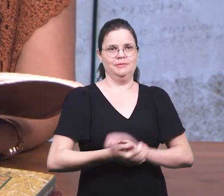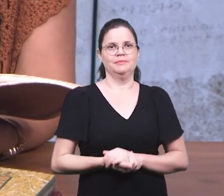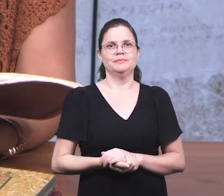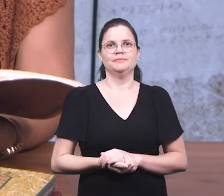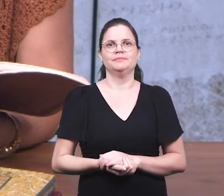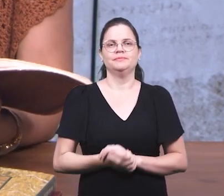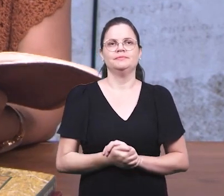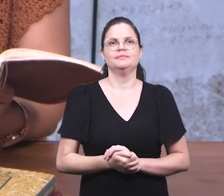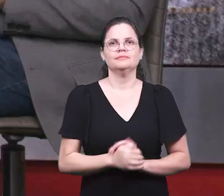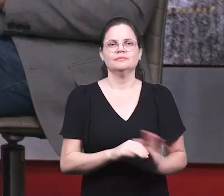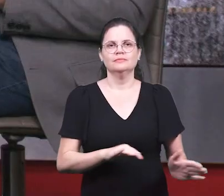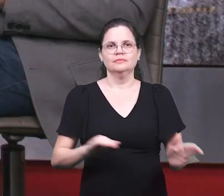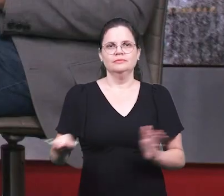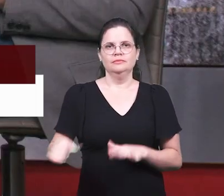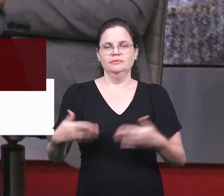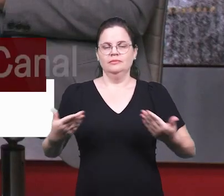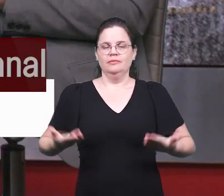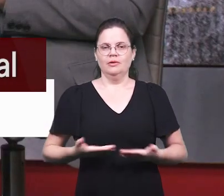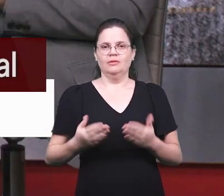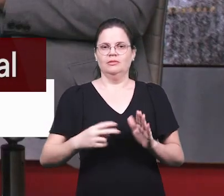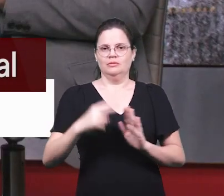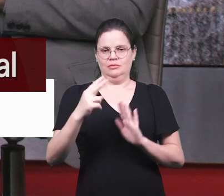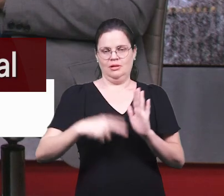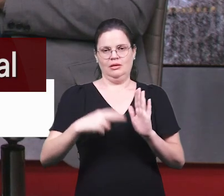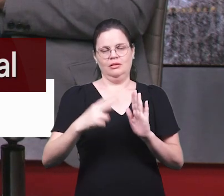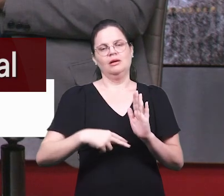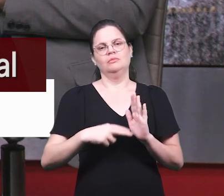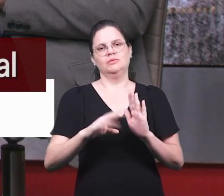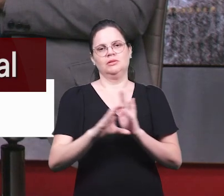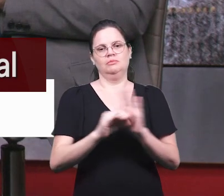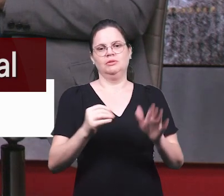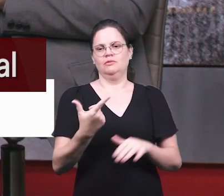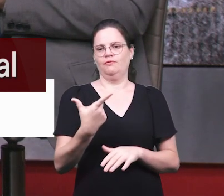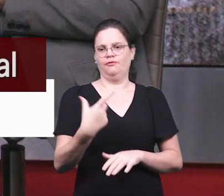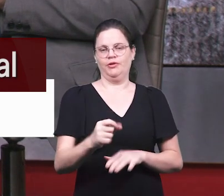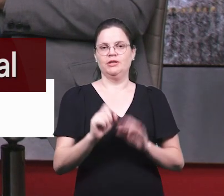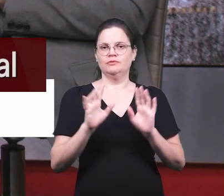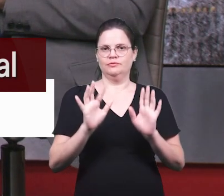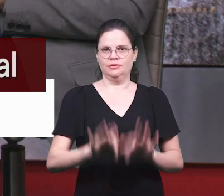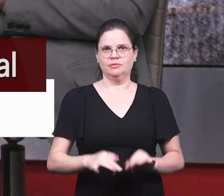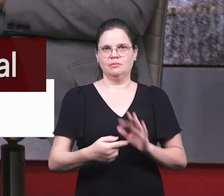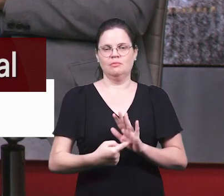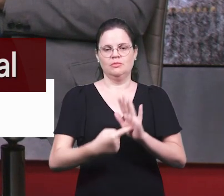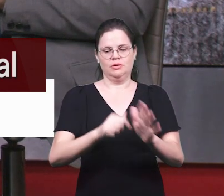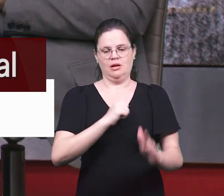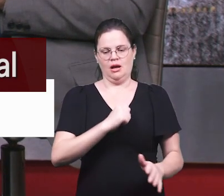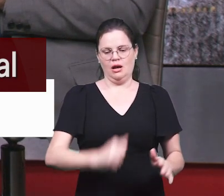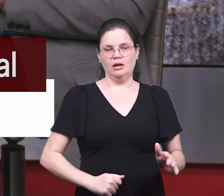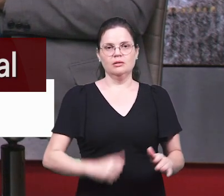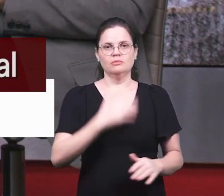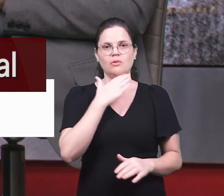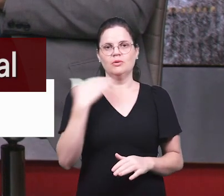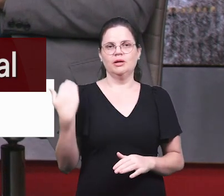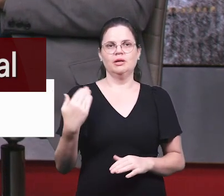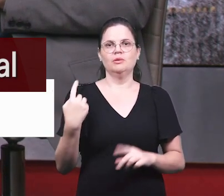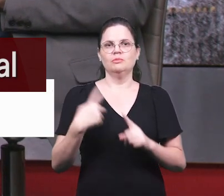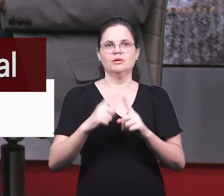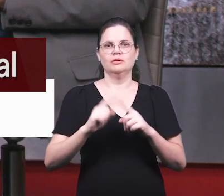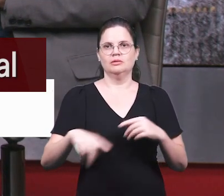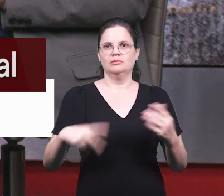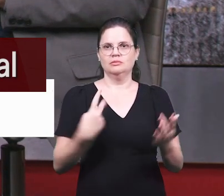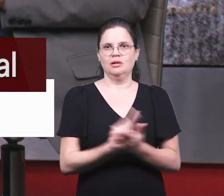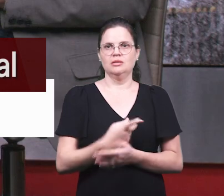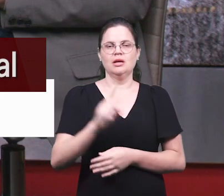Então, terminamos aqui a leitura do capítulo 20 com a morte de Arão, pastor? Já como uma consequência